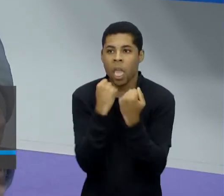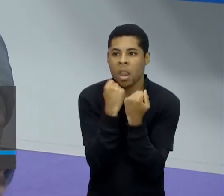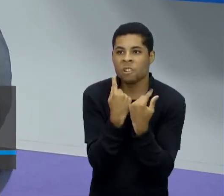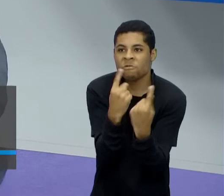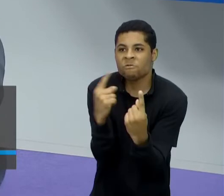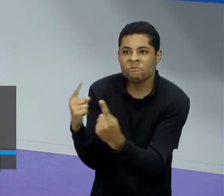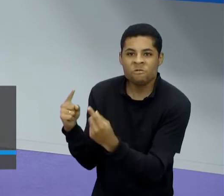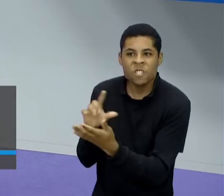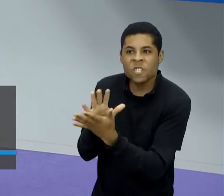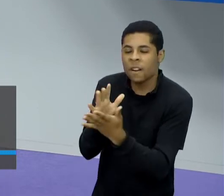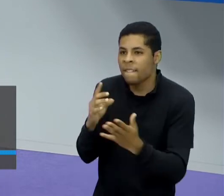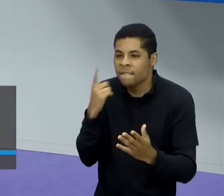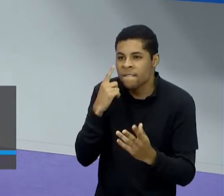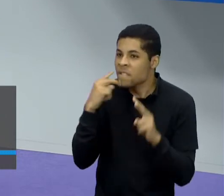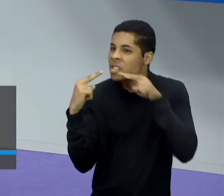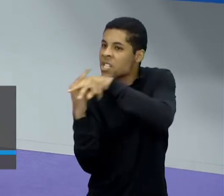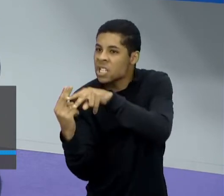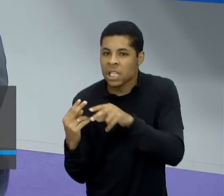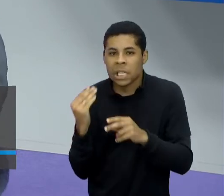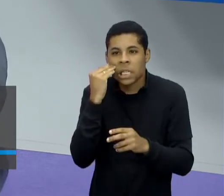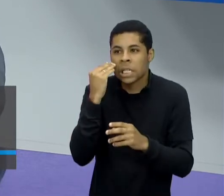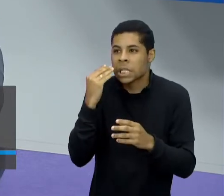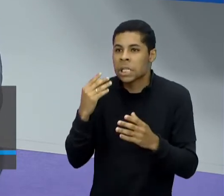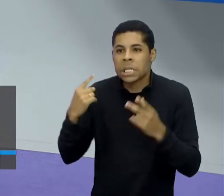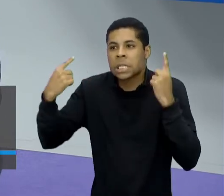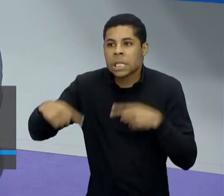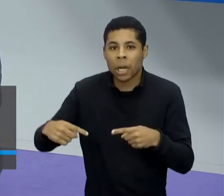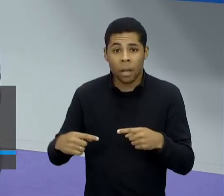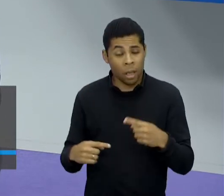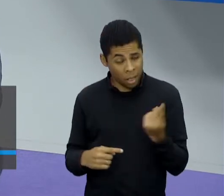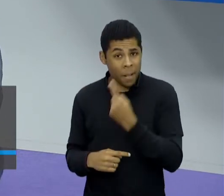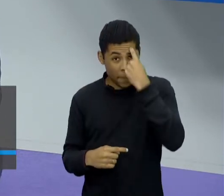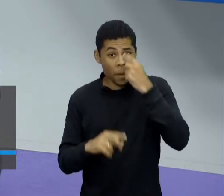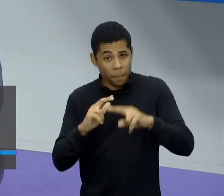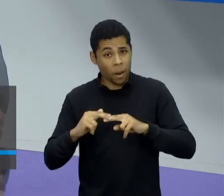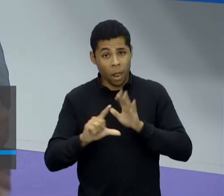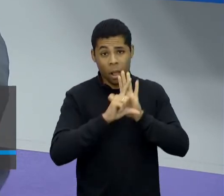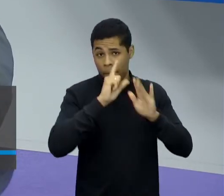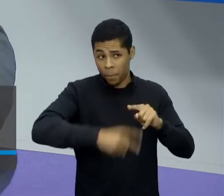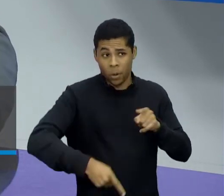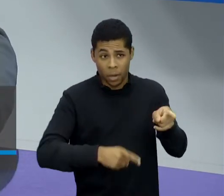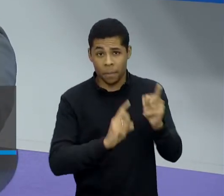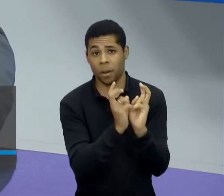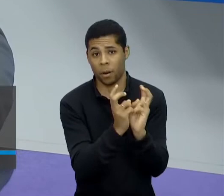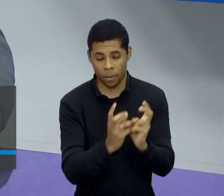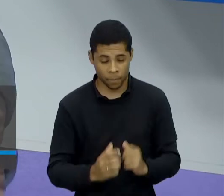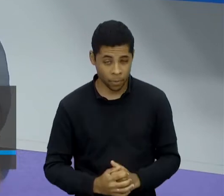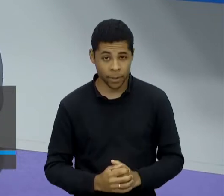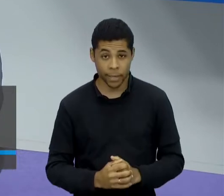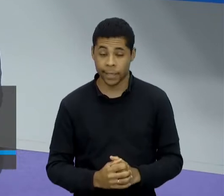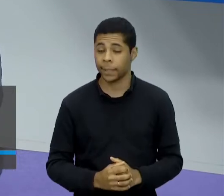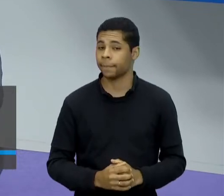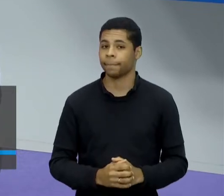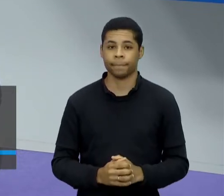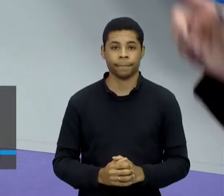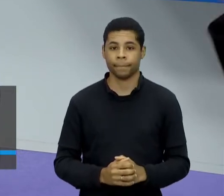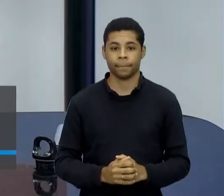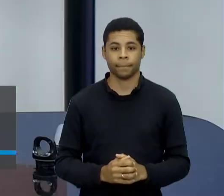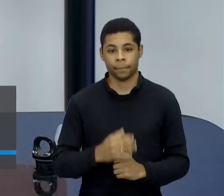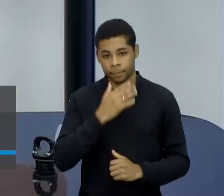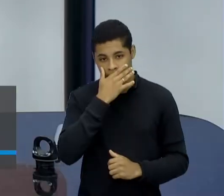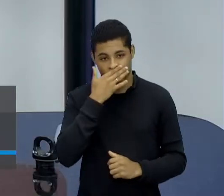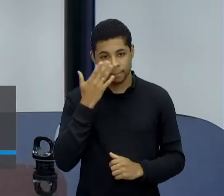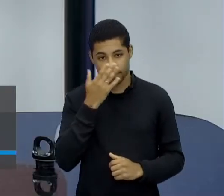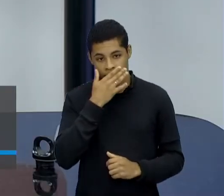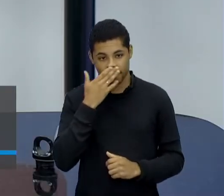de resistência de um povo que historicamente deveria ser apenas subjugado e não reagir. E